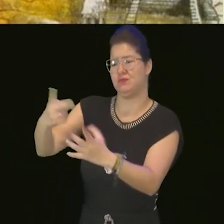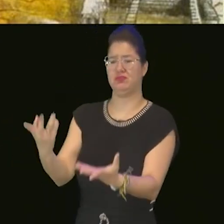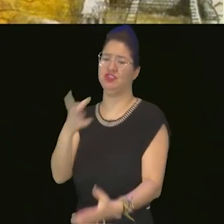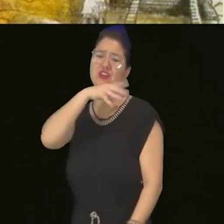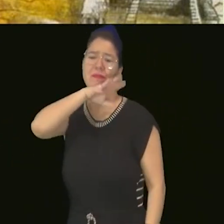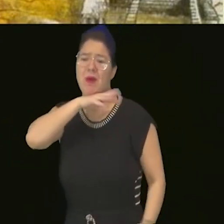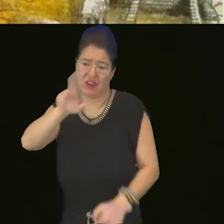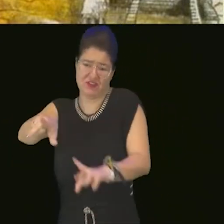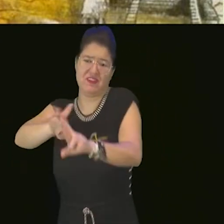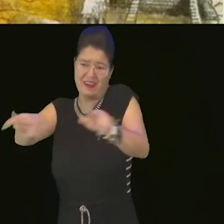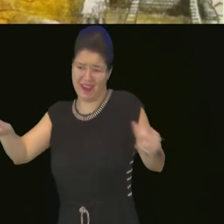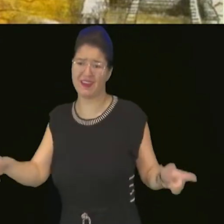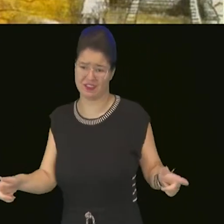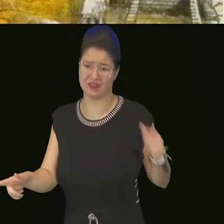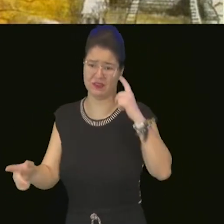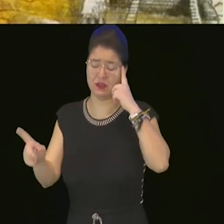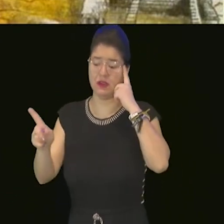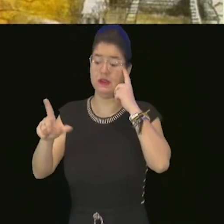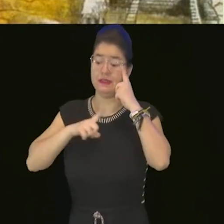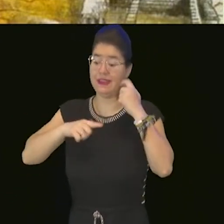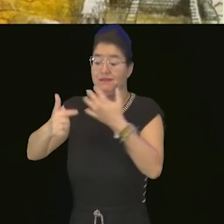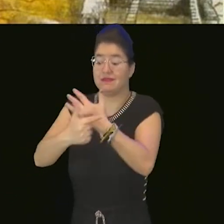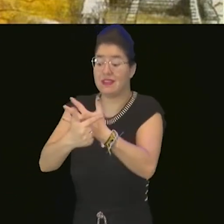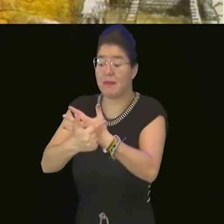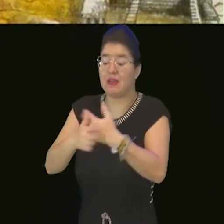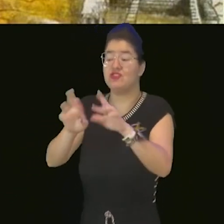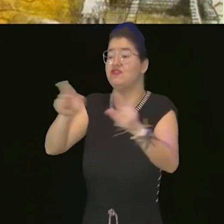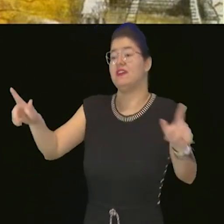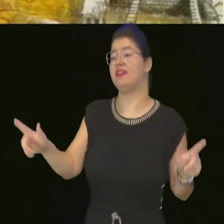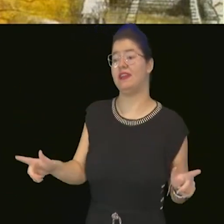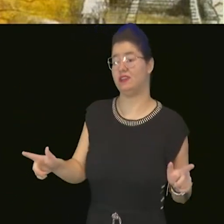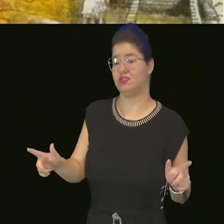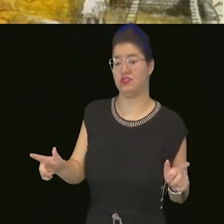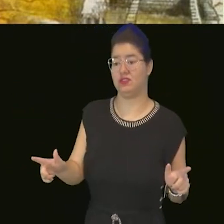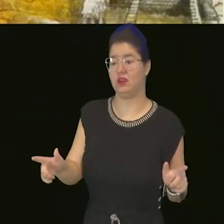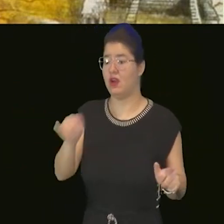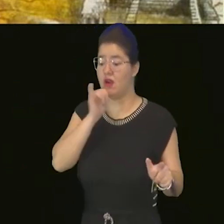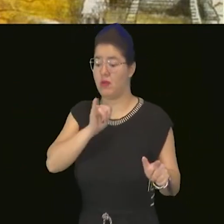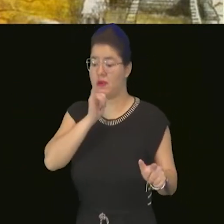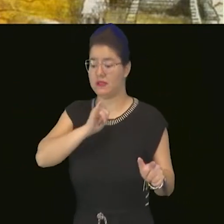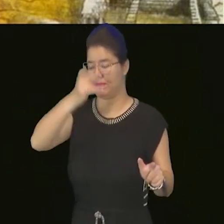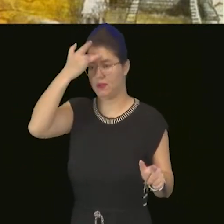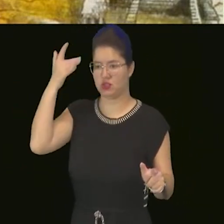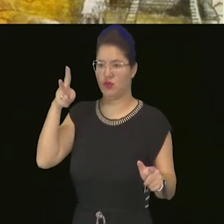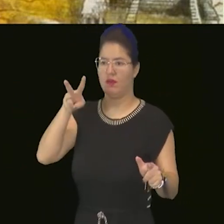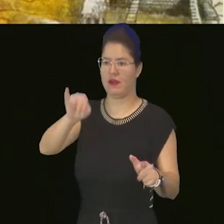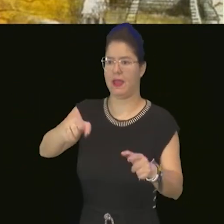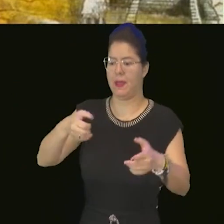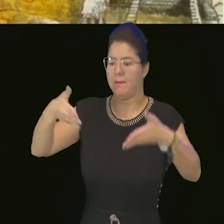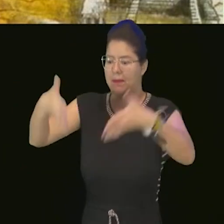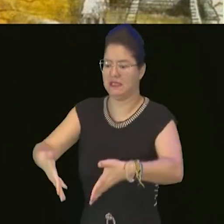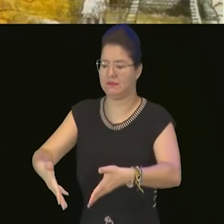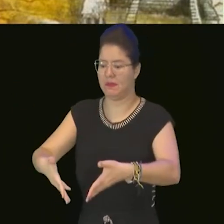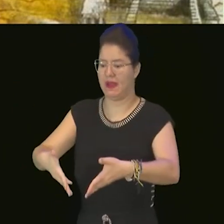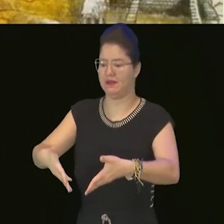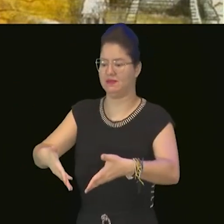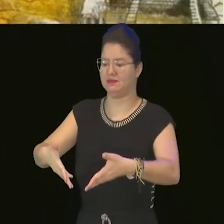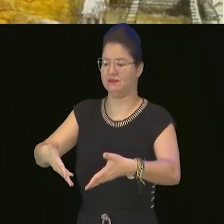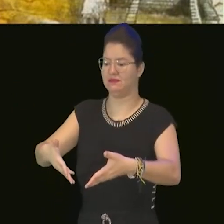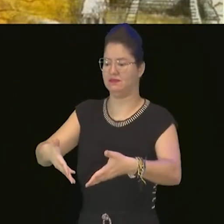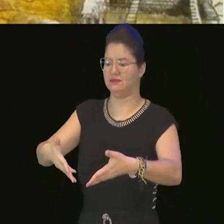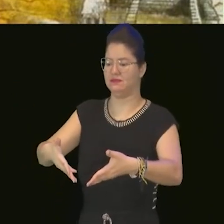diferentes. Eles possuem funções diferentes. Ninguém que vai participar de uma corrida se utiliza de uma vaca,